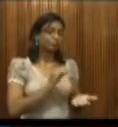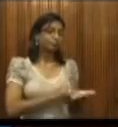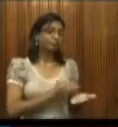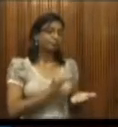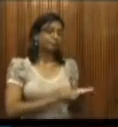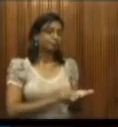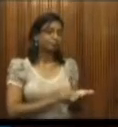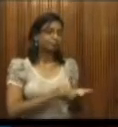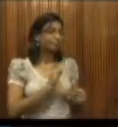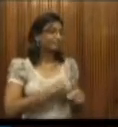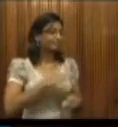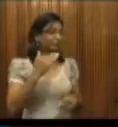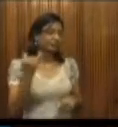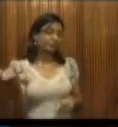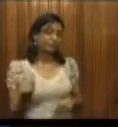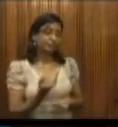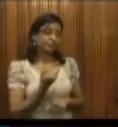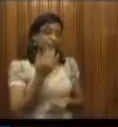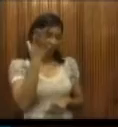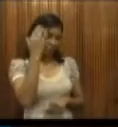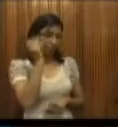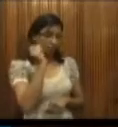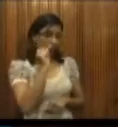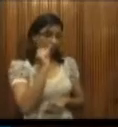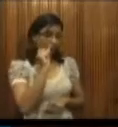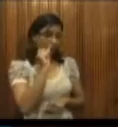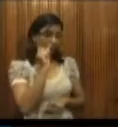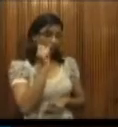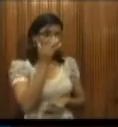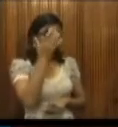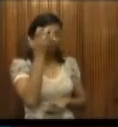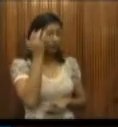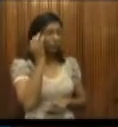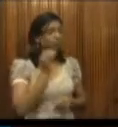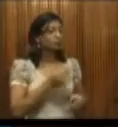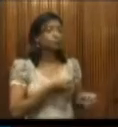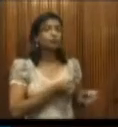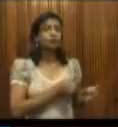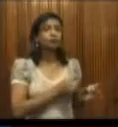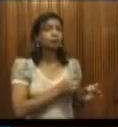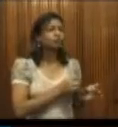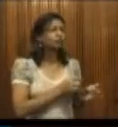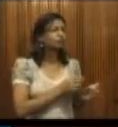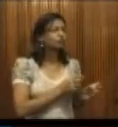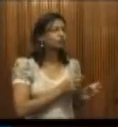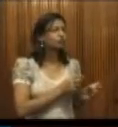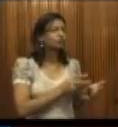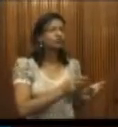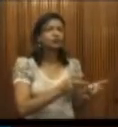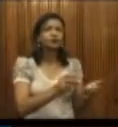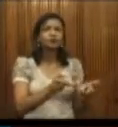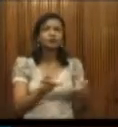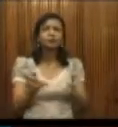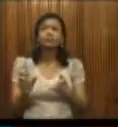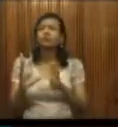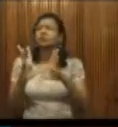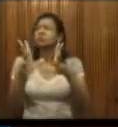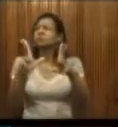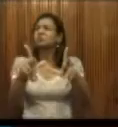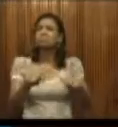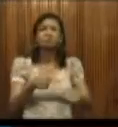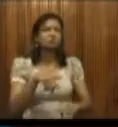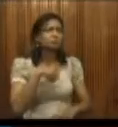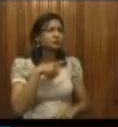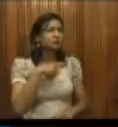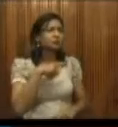coisa mais importante. Sabe qual é? Vende tudo o que tens, dá aos pobres e terás um tesouro no céu.